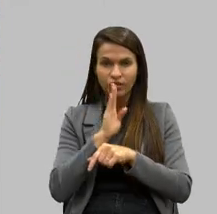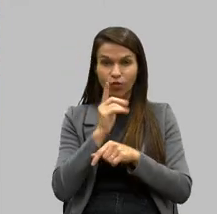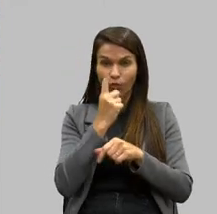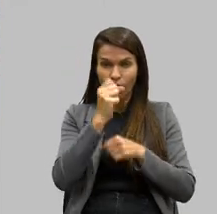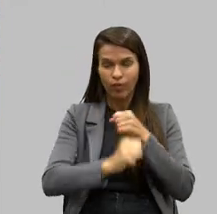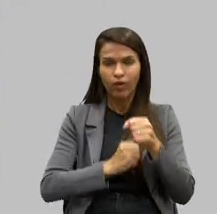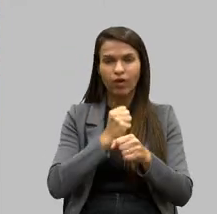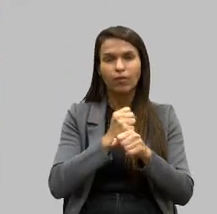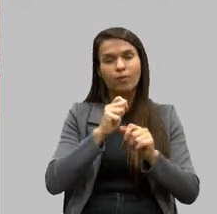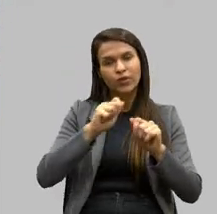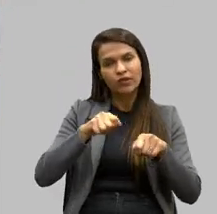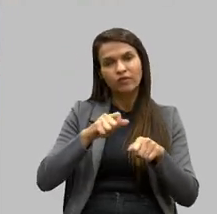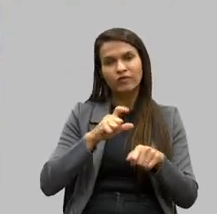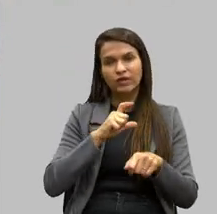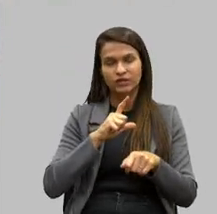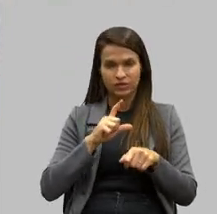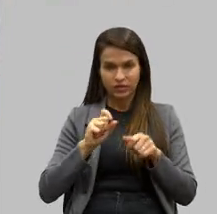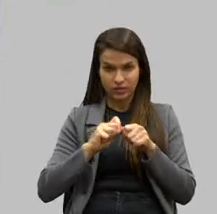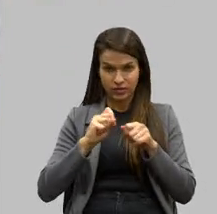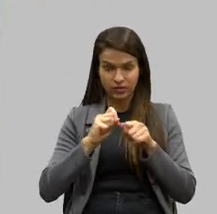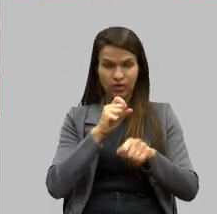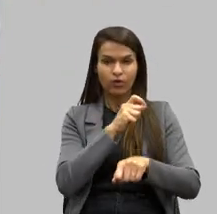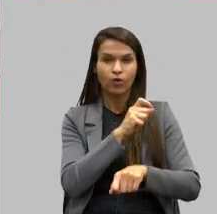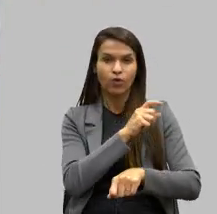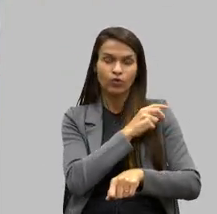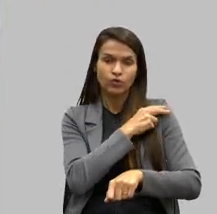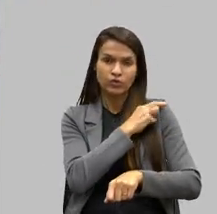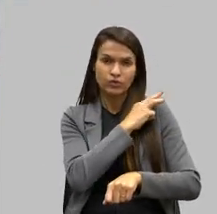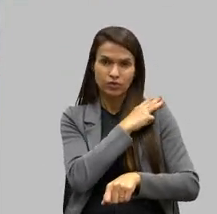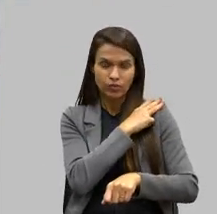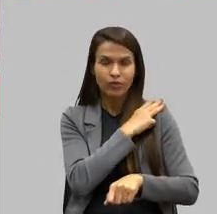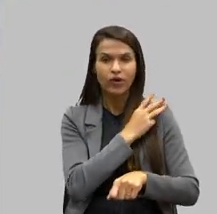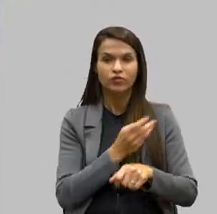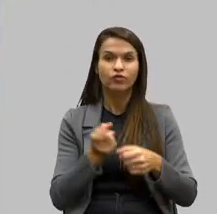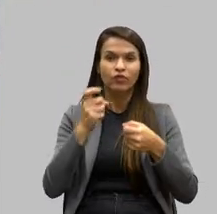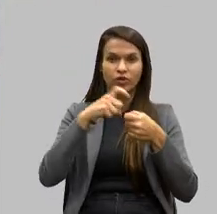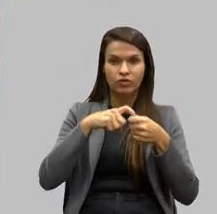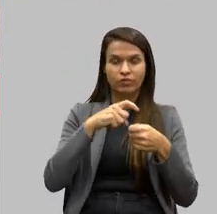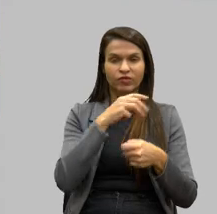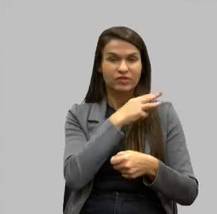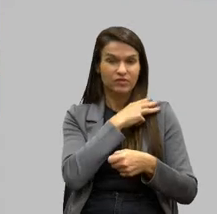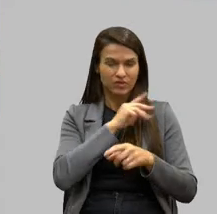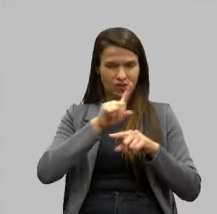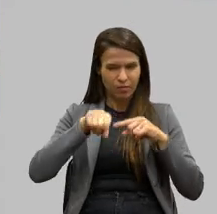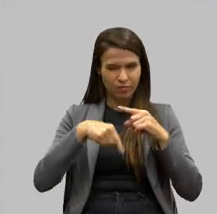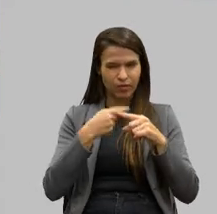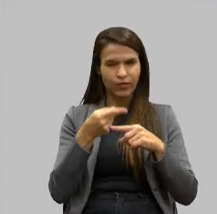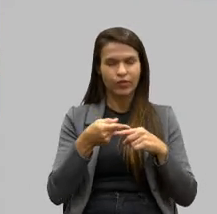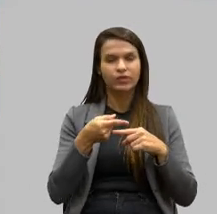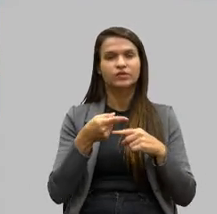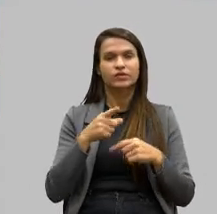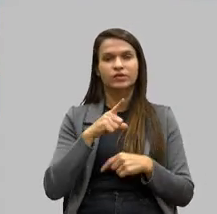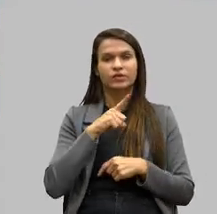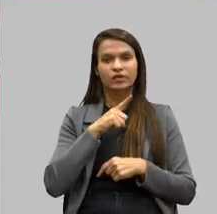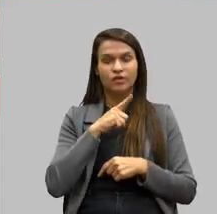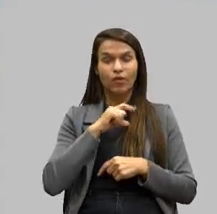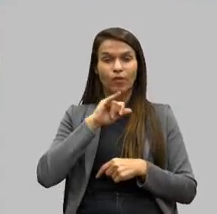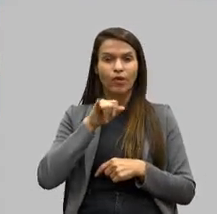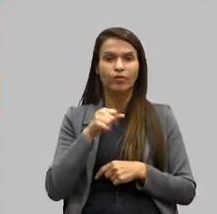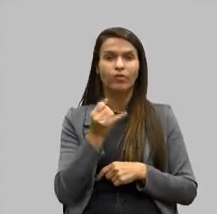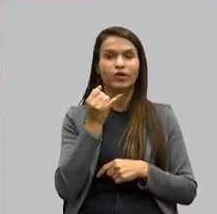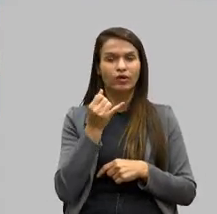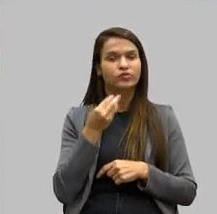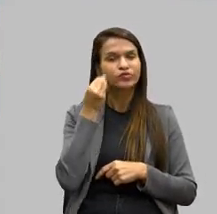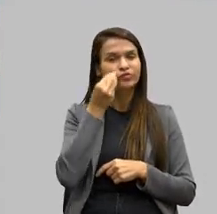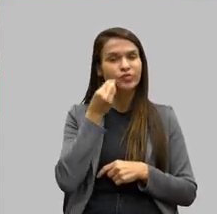podendo fazer o segundo ano do ensino médio no exterior, voltando para fazer o terceiro ano depois. Terão uma oportunidade de